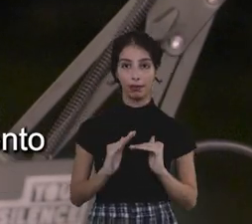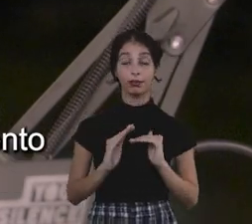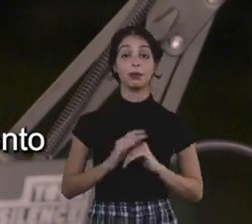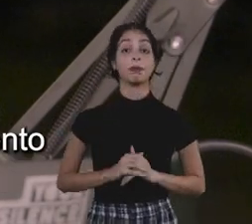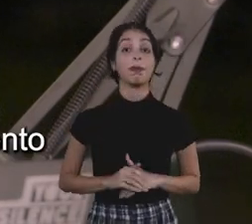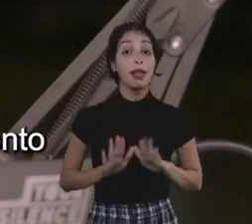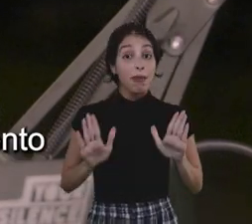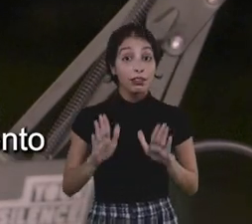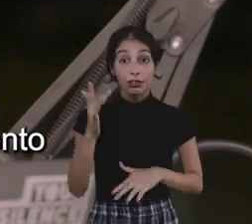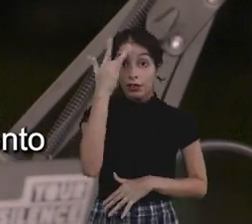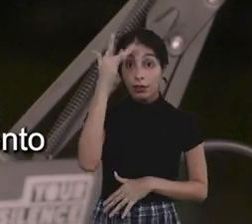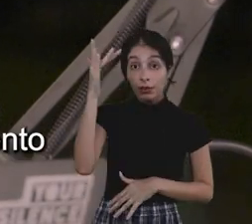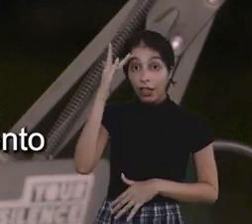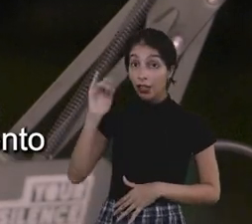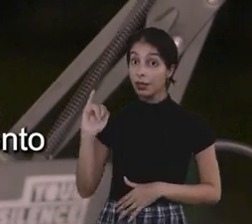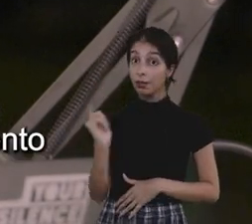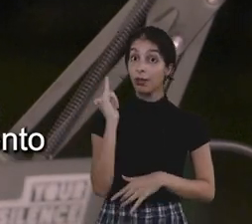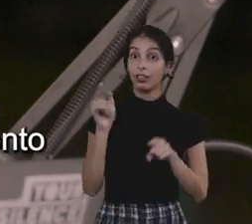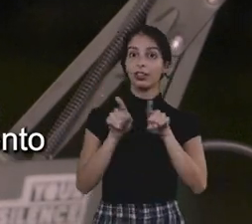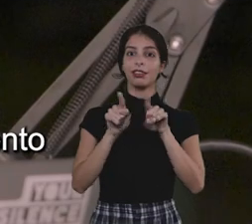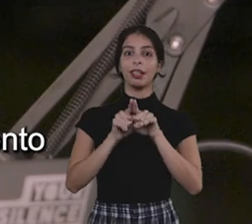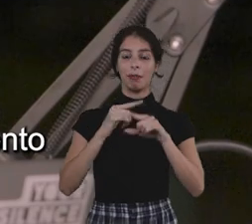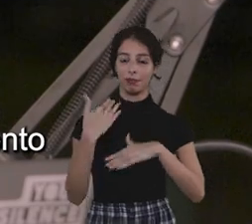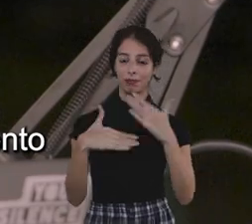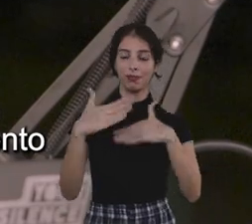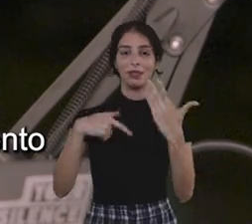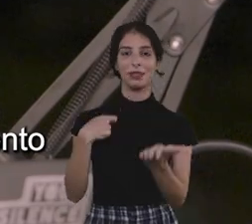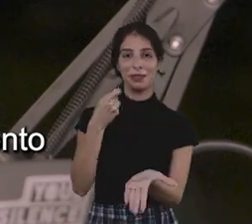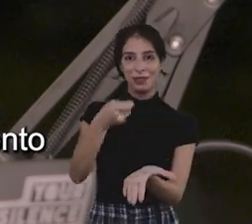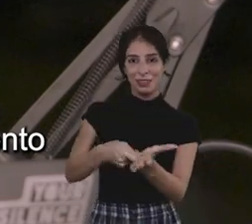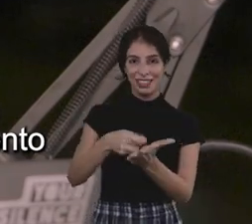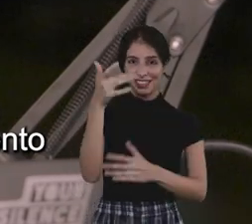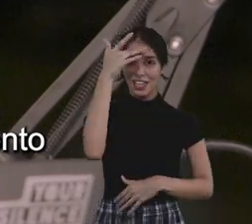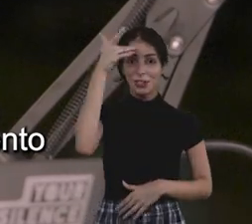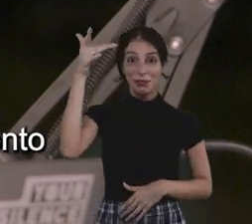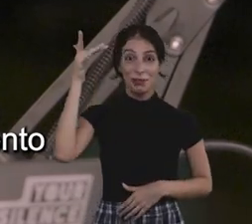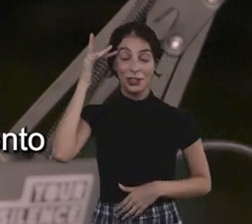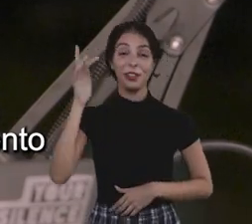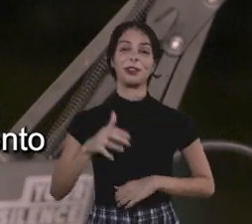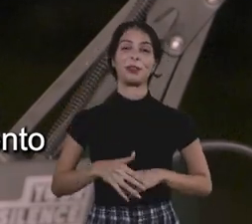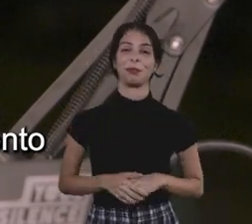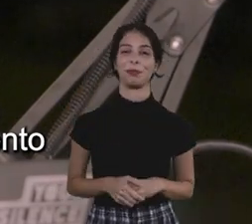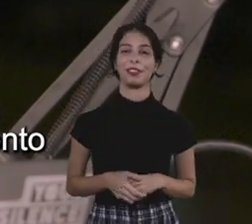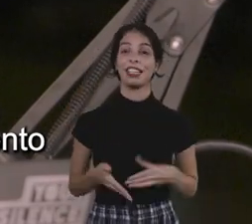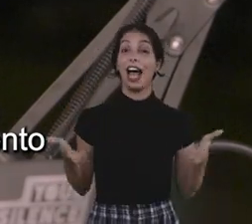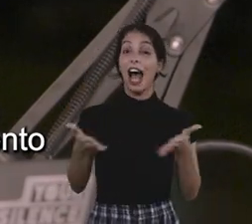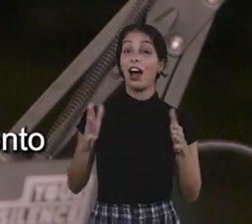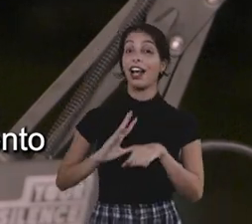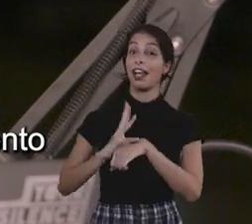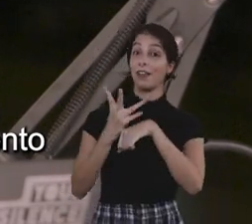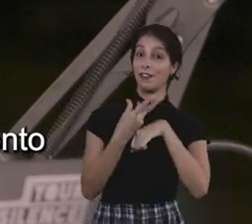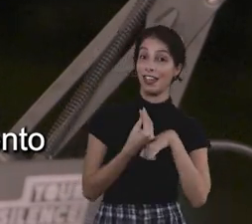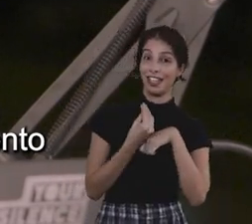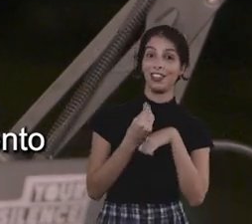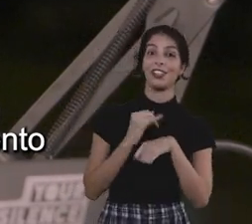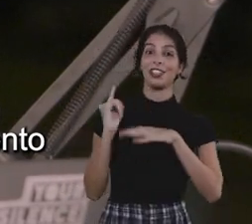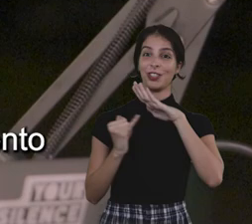saúde mental para servidores públicos nesse evento conexões e 2024